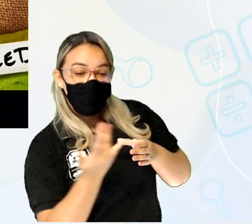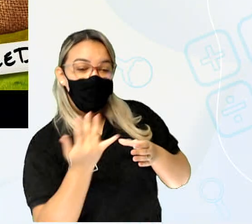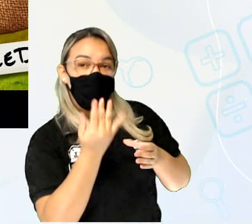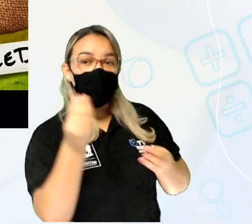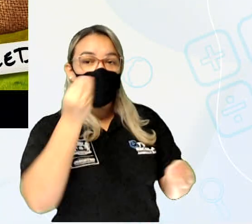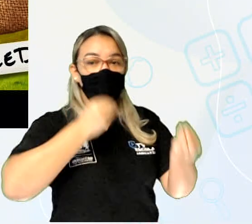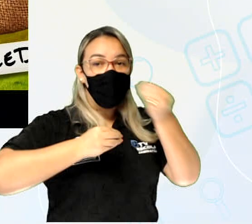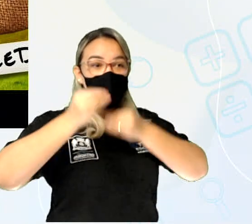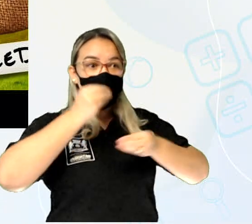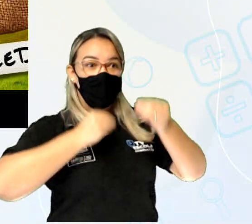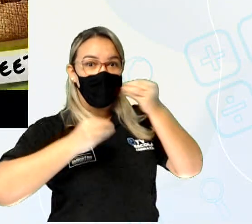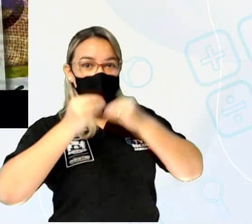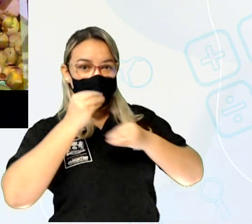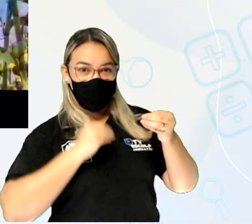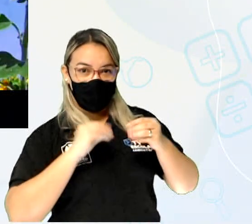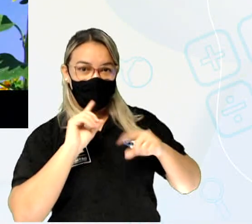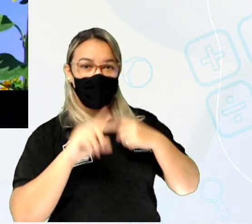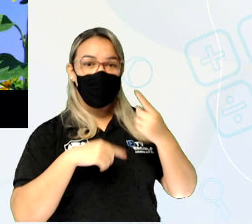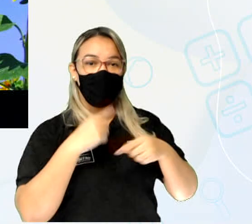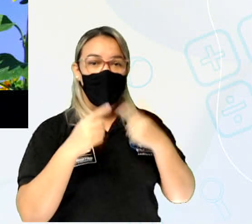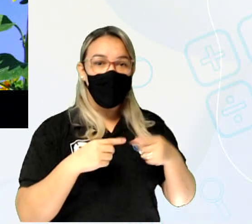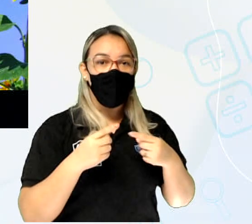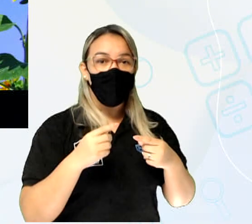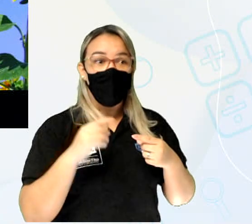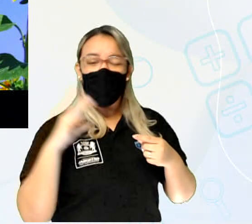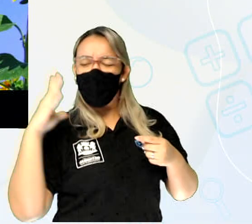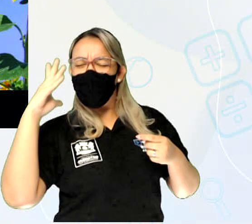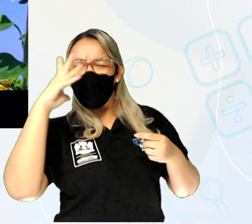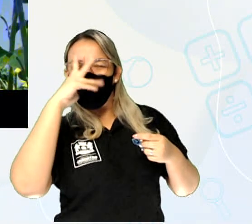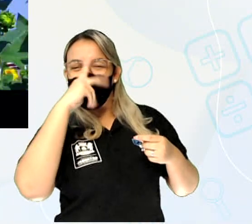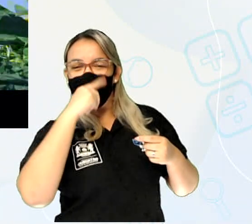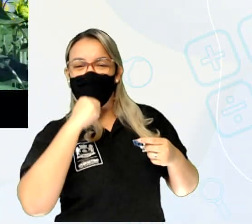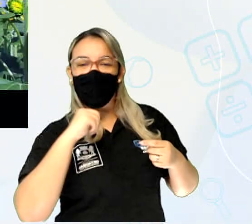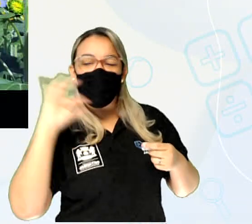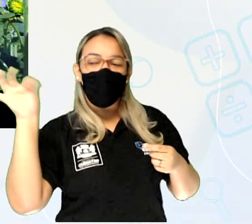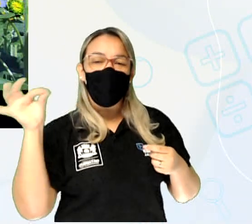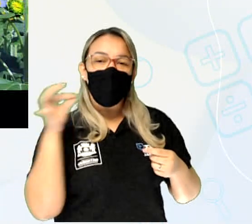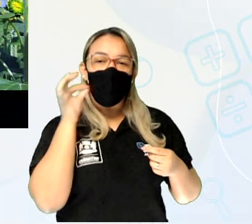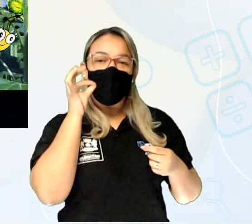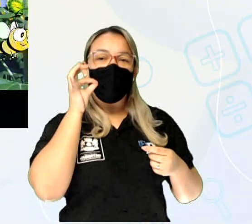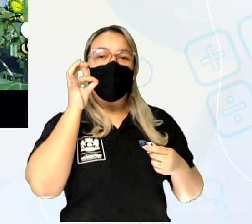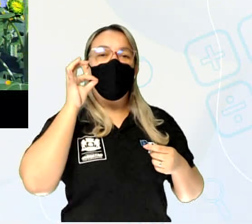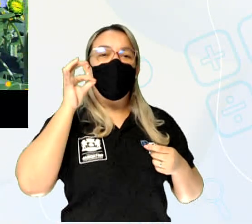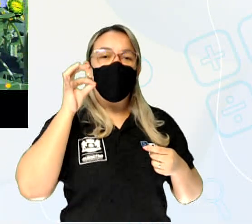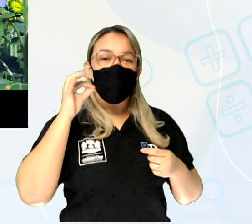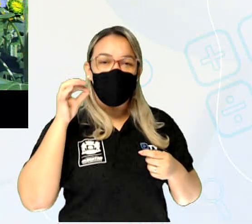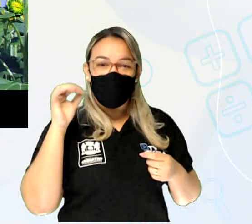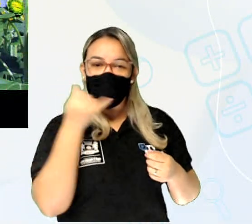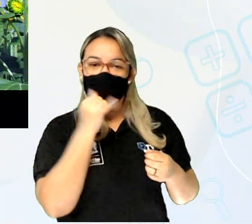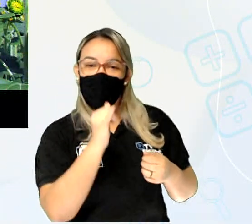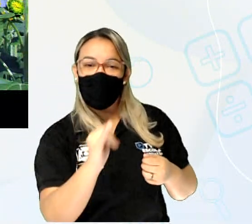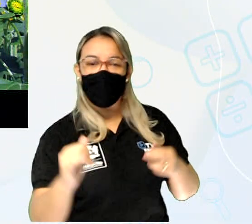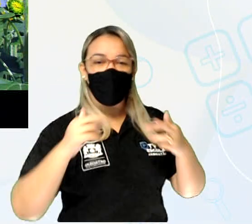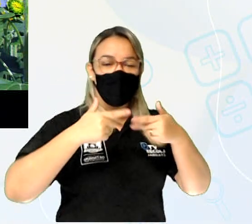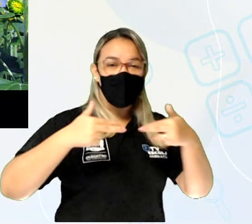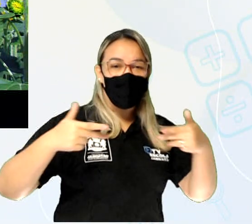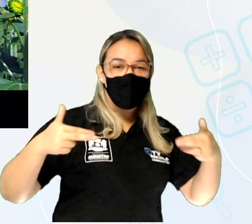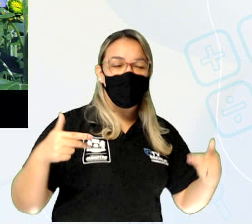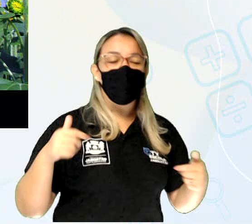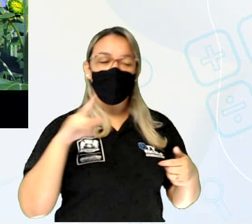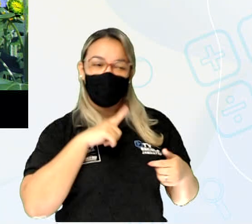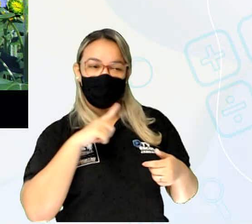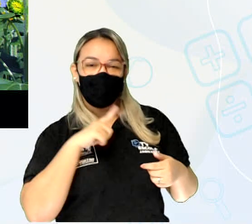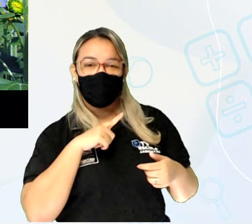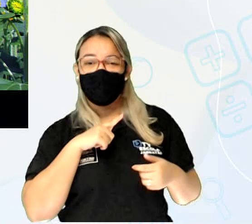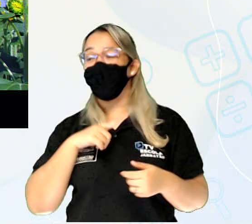Quando florescem, elas fornecem o precioso néctar, energia e pólen para distribuir. Ah, nós